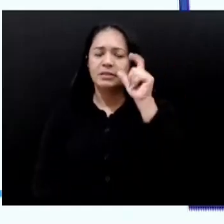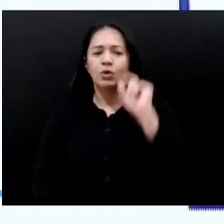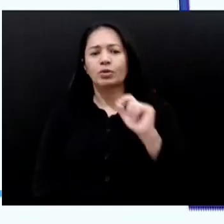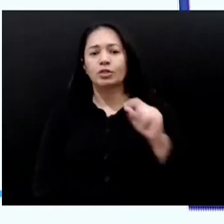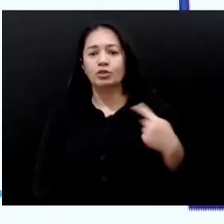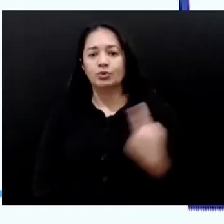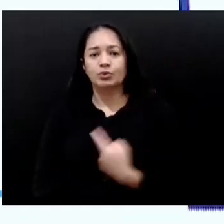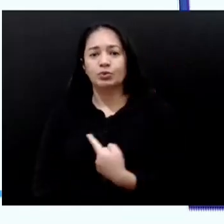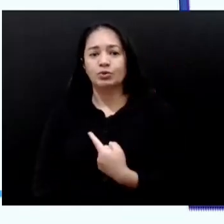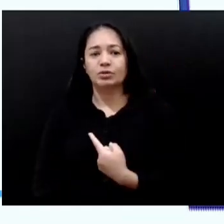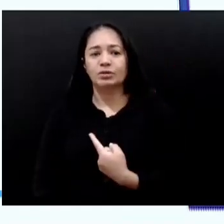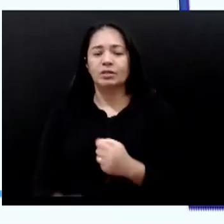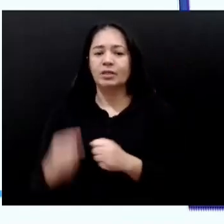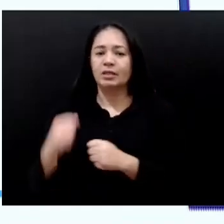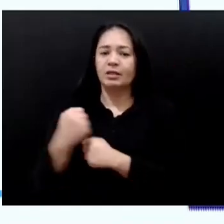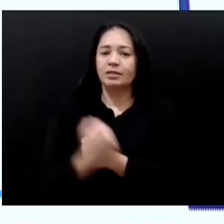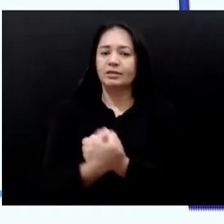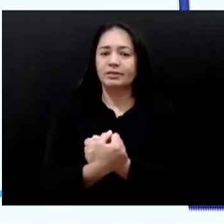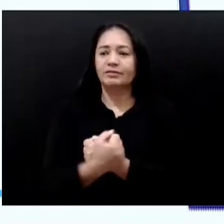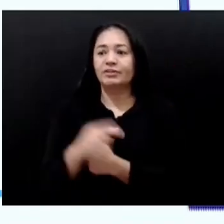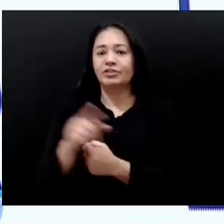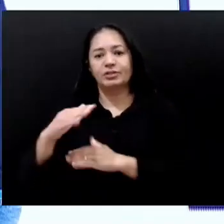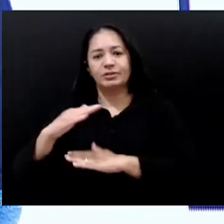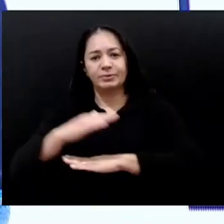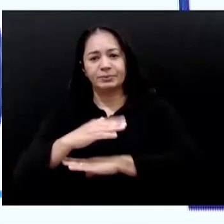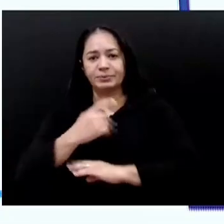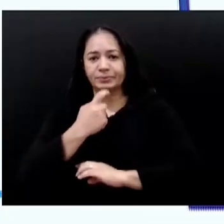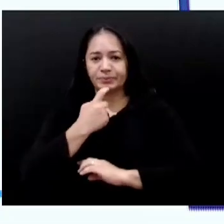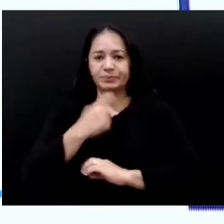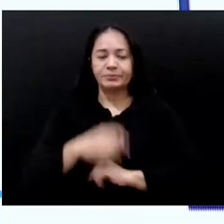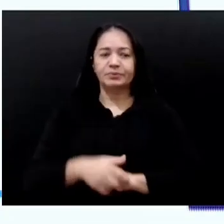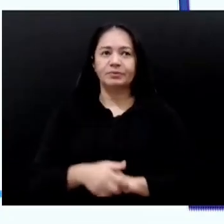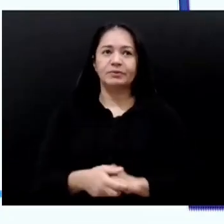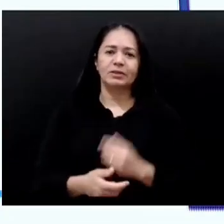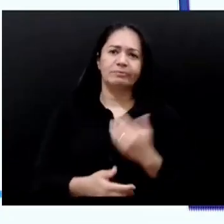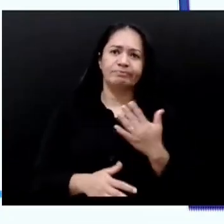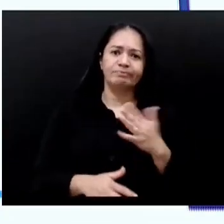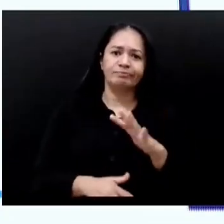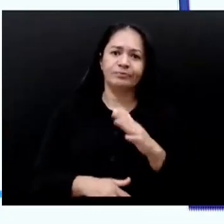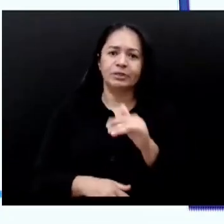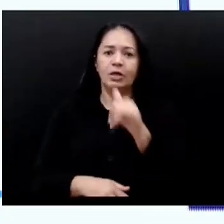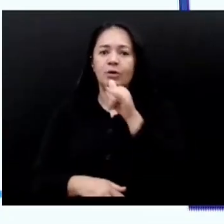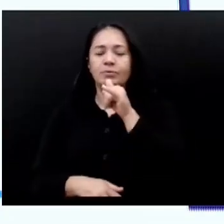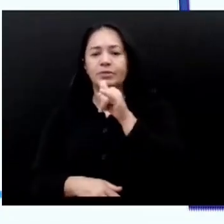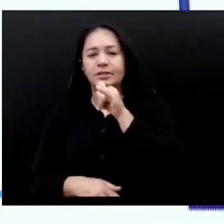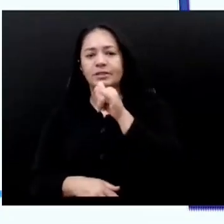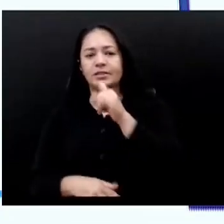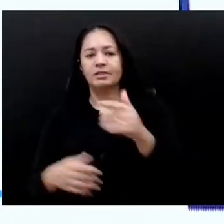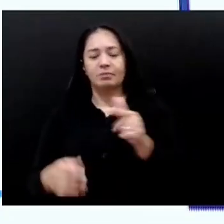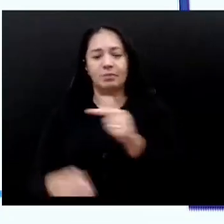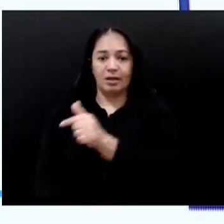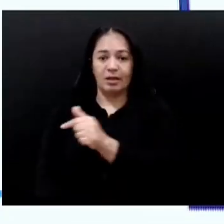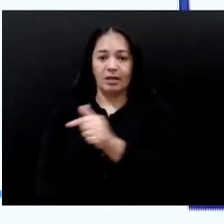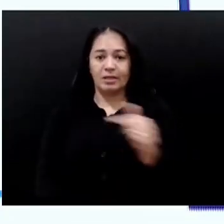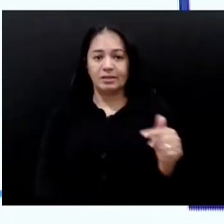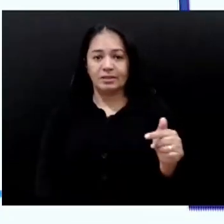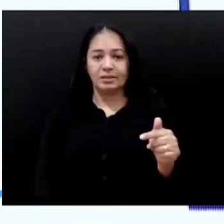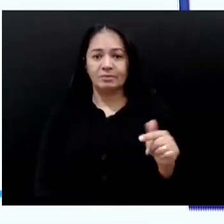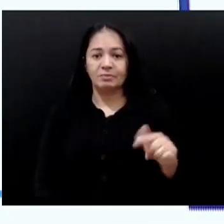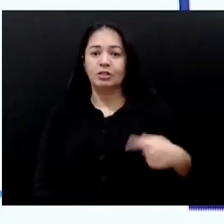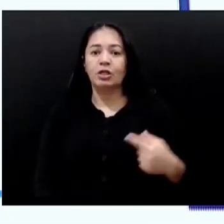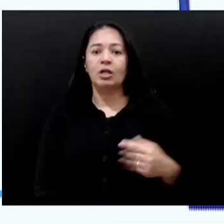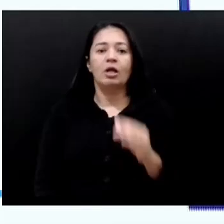defendeu lá na casa. Muitas vezes, por exemplo, como essa semana estamos tendo a oportunidade de criar